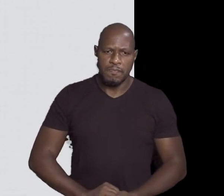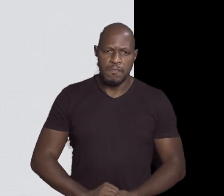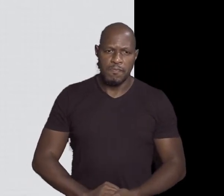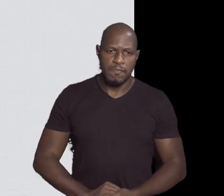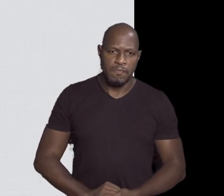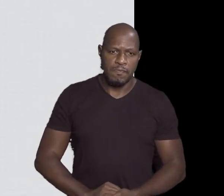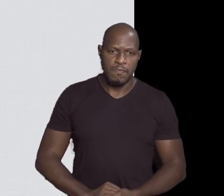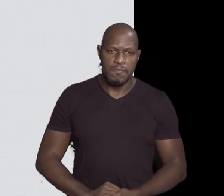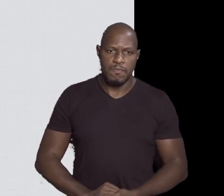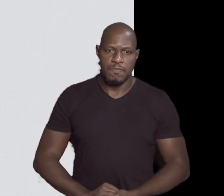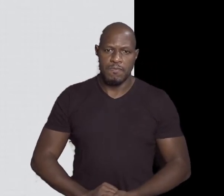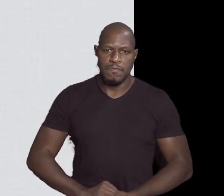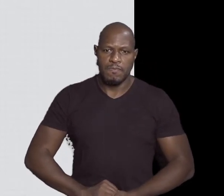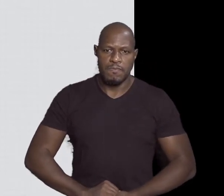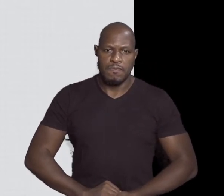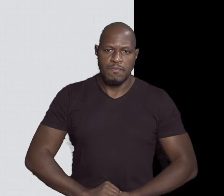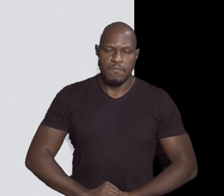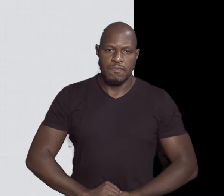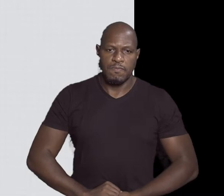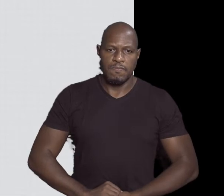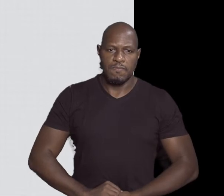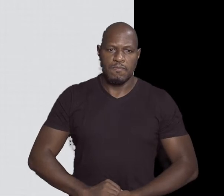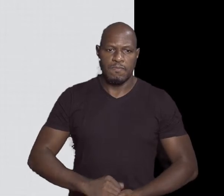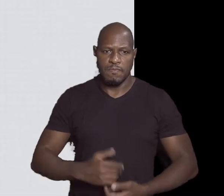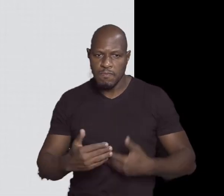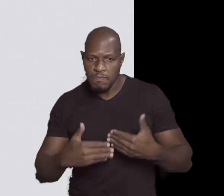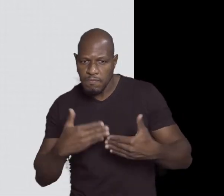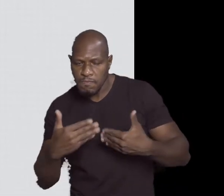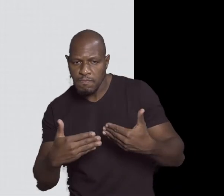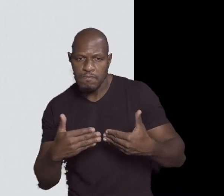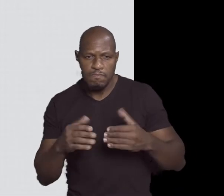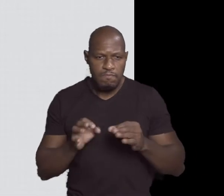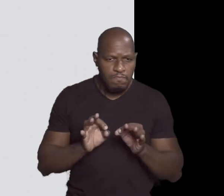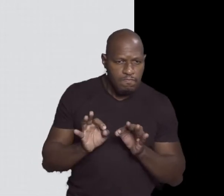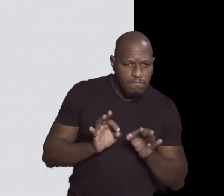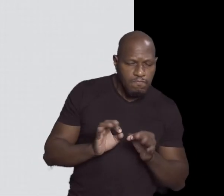Fazer tudo em cima do outro,